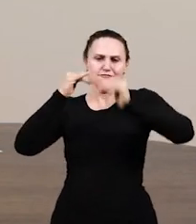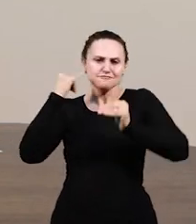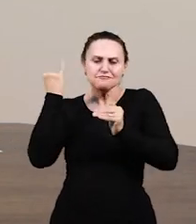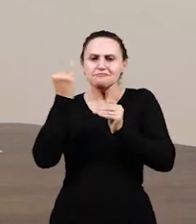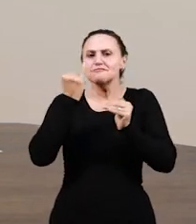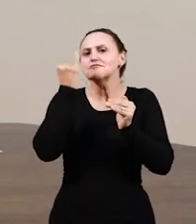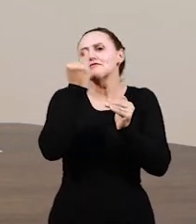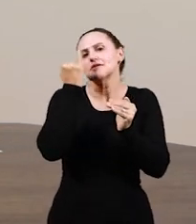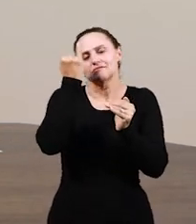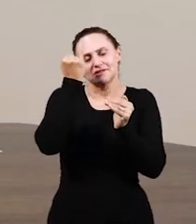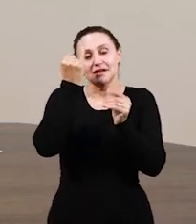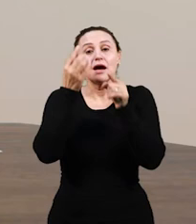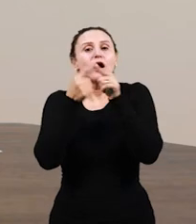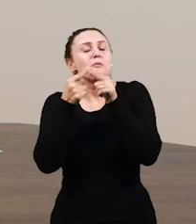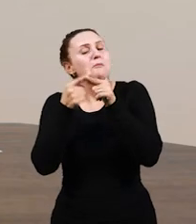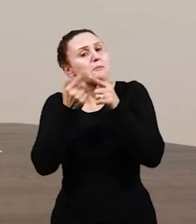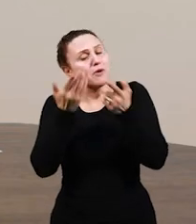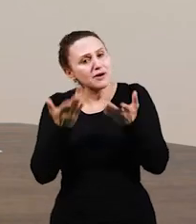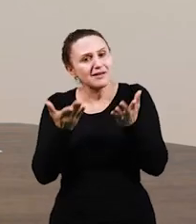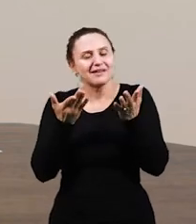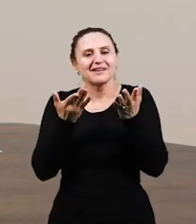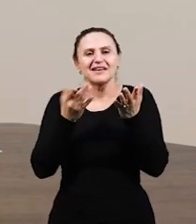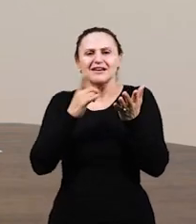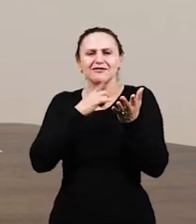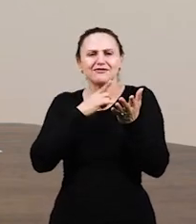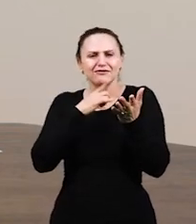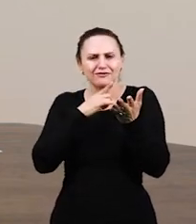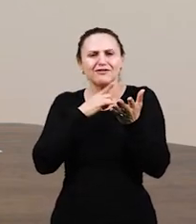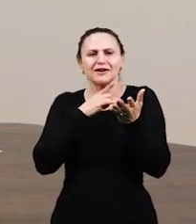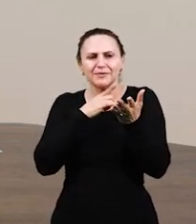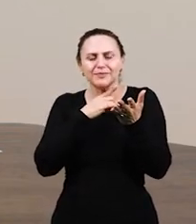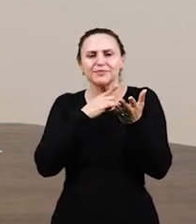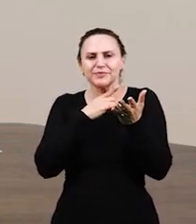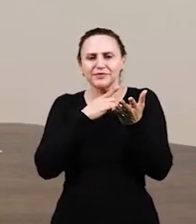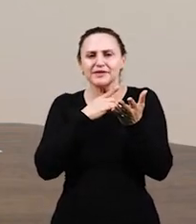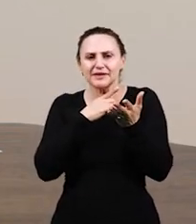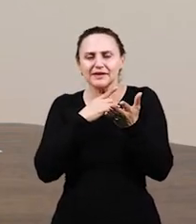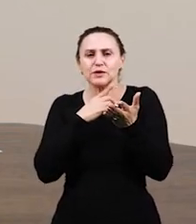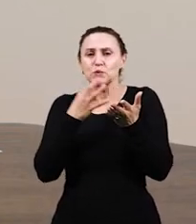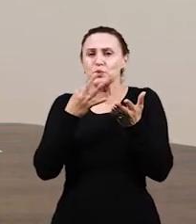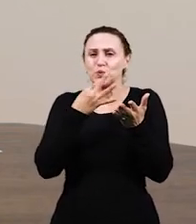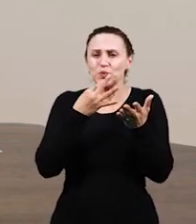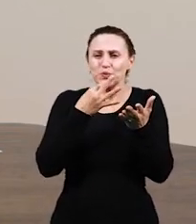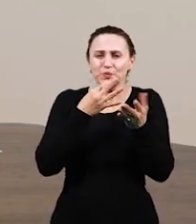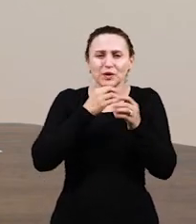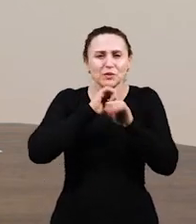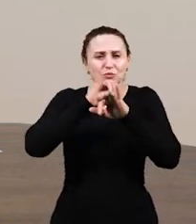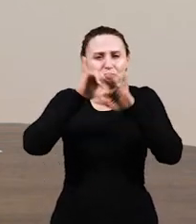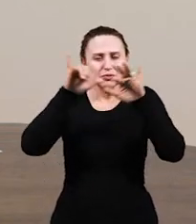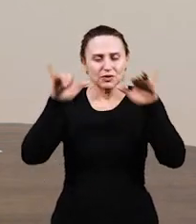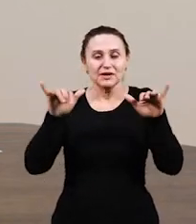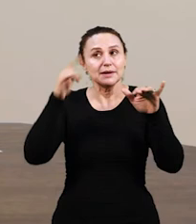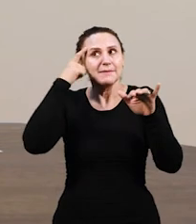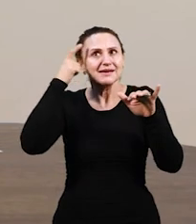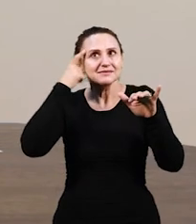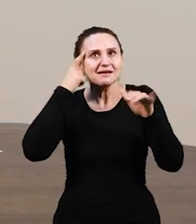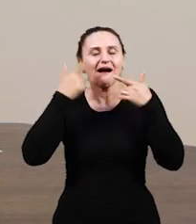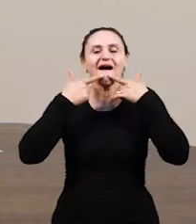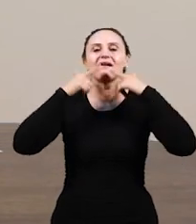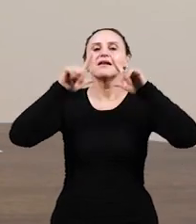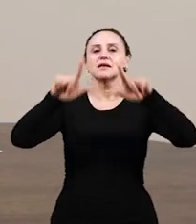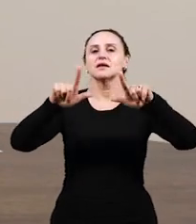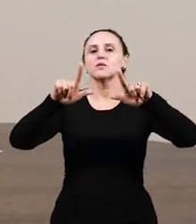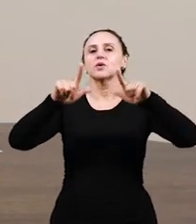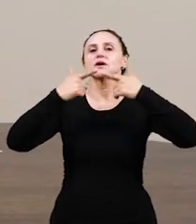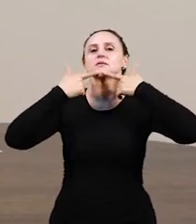muito importante porque vai ter uma deslocamento bastante bastante grande no modo de pensar a língua e